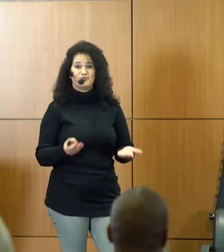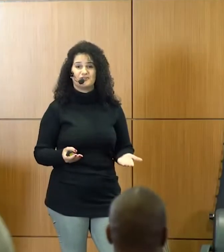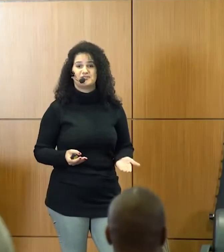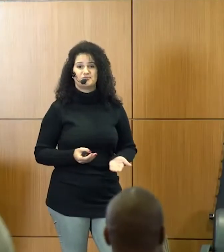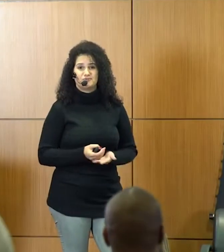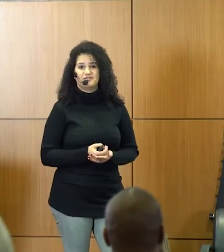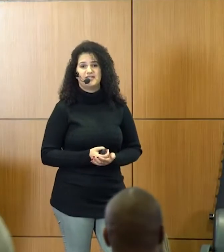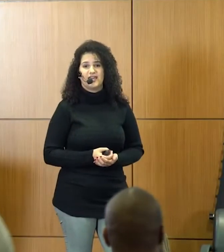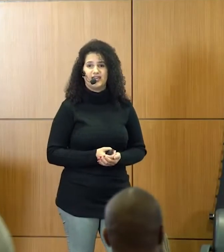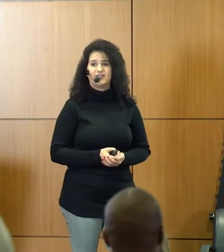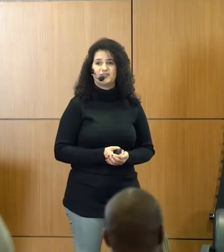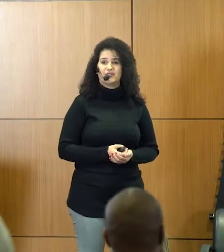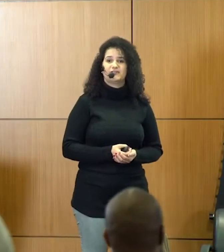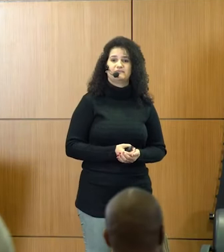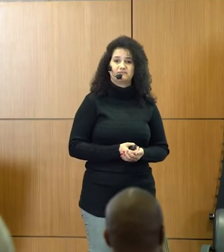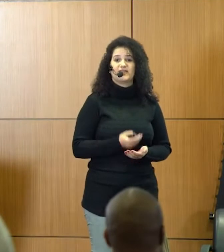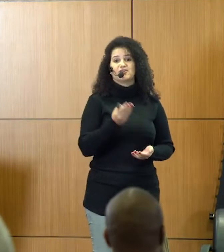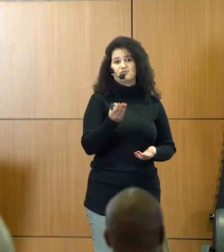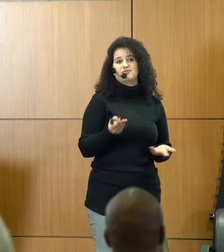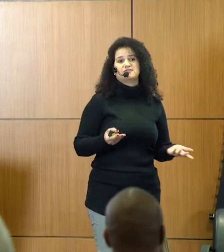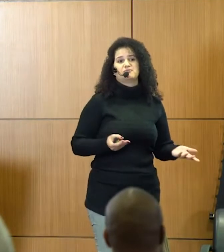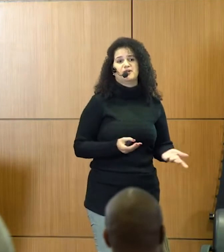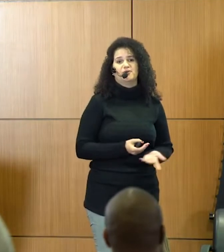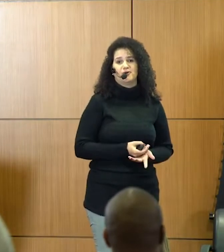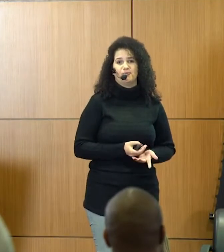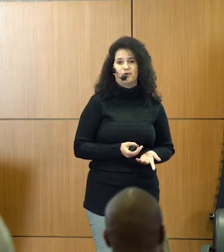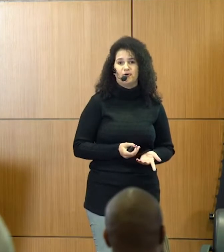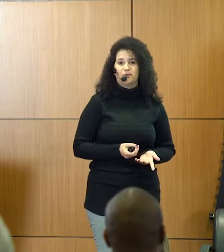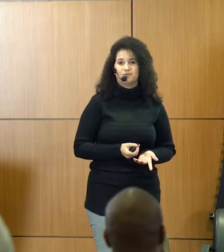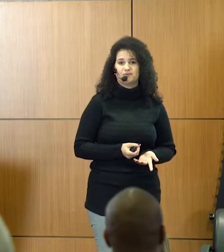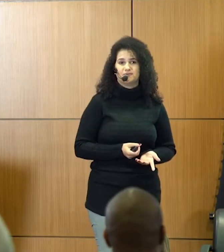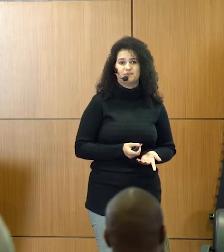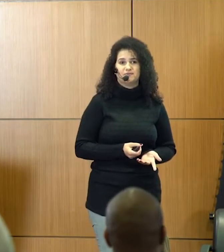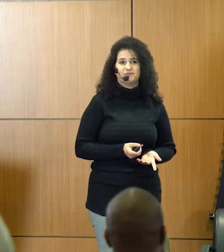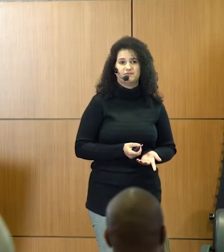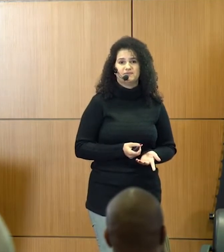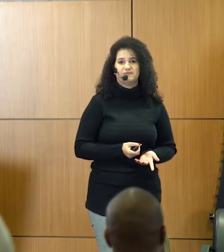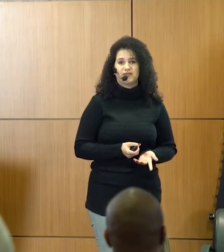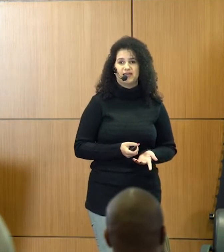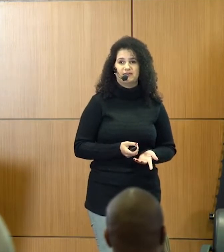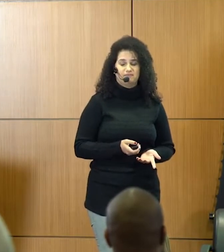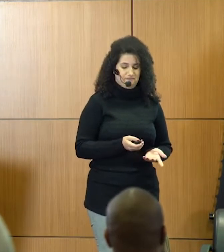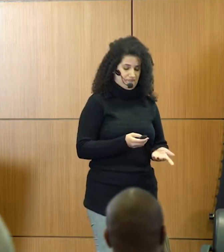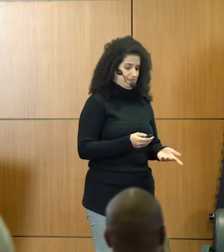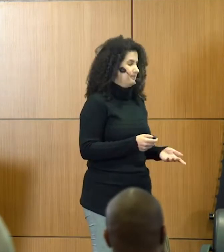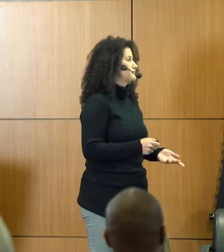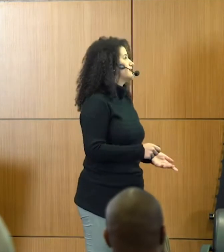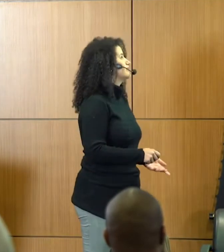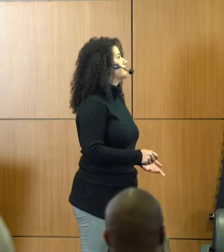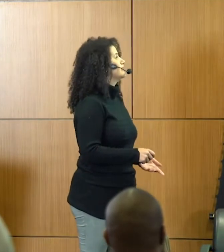Se eu estou fazendo o suficiente? Estou fazendo o melhor que eu posso? Né?